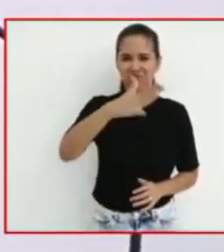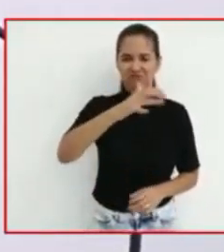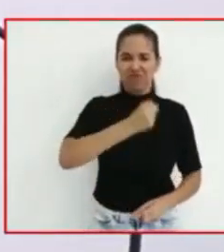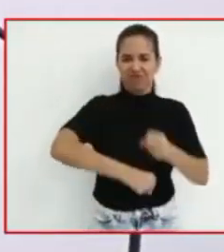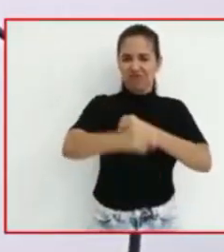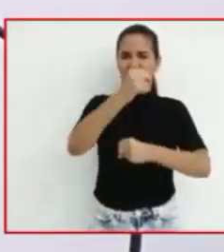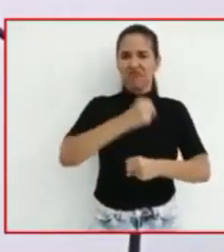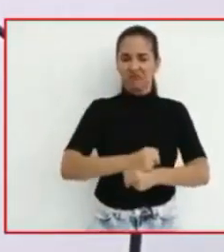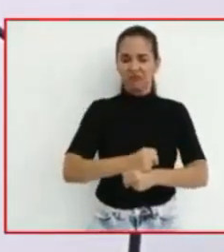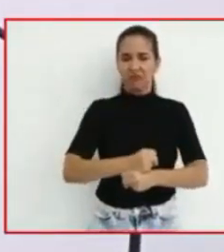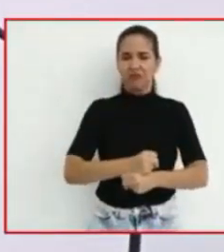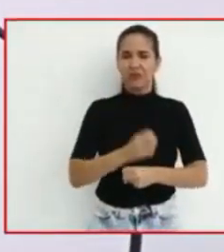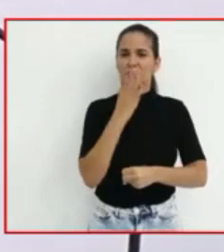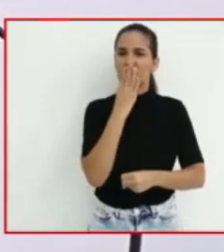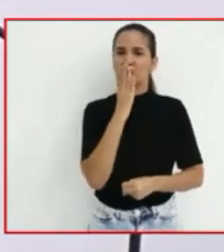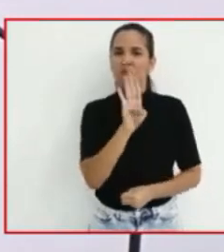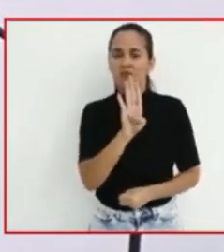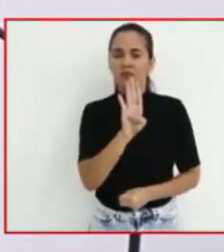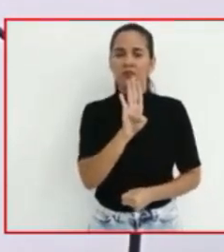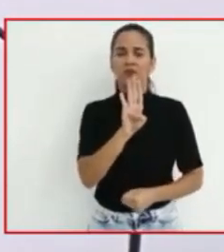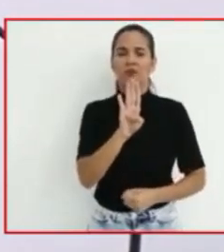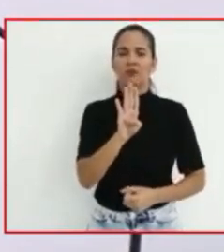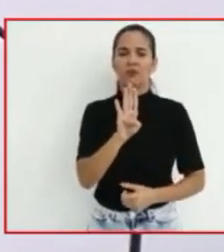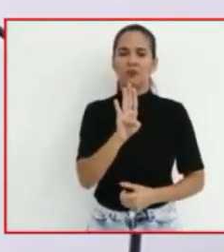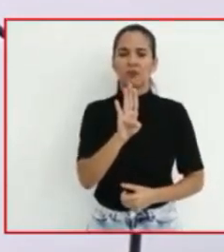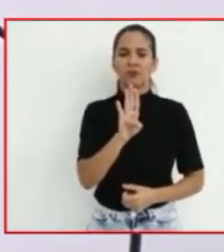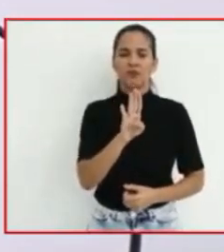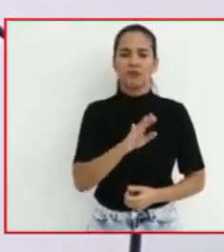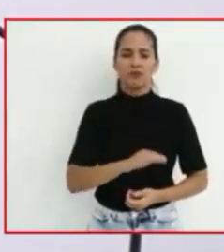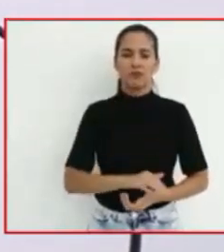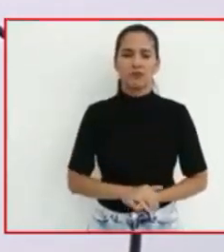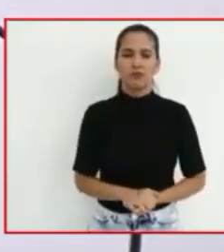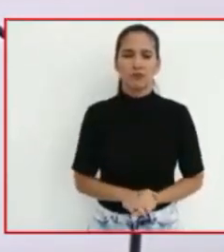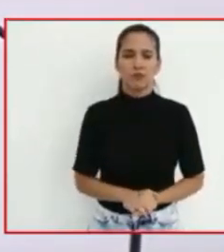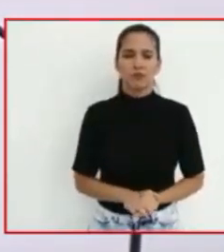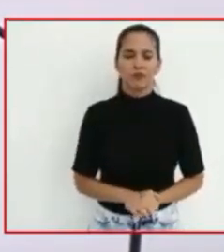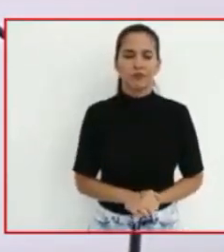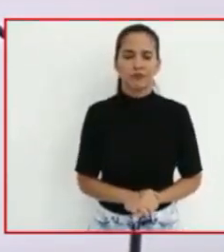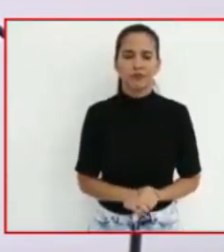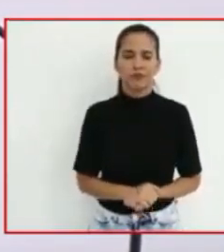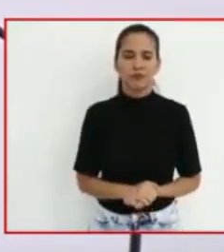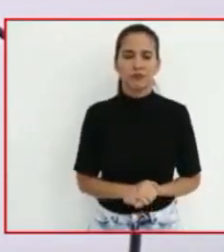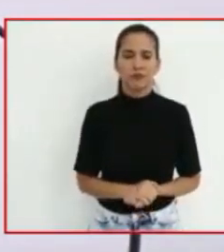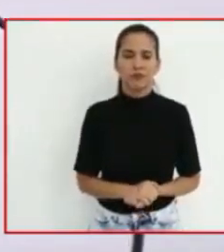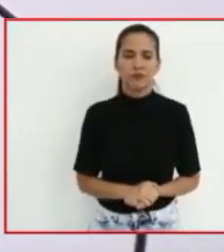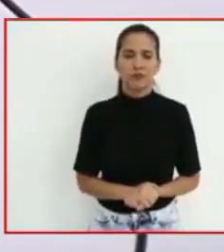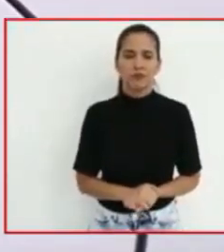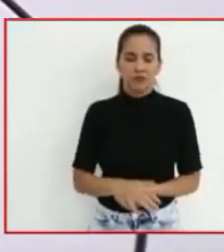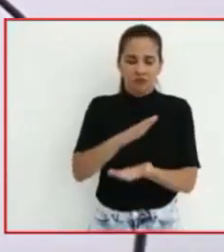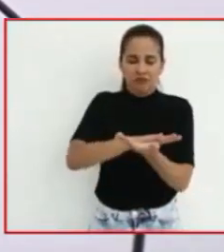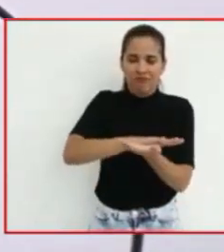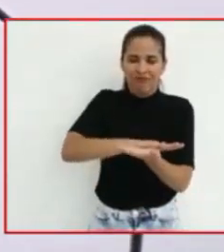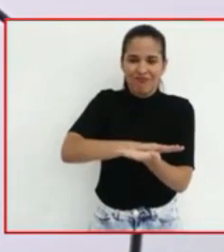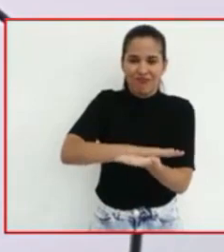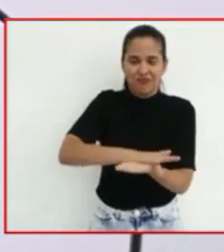Há um ano atrás foi prometido a recuperação, a pavimentação da rua Dias Barroso.